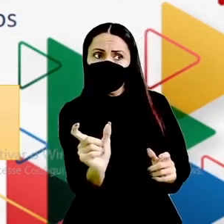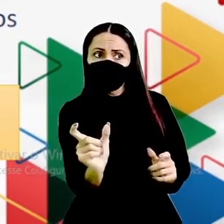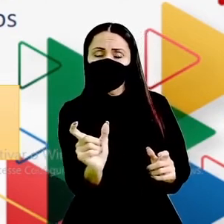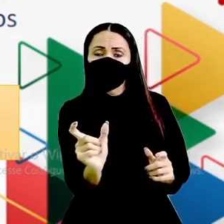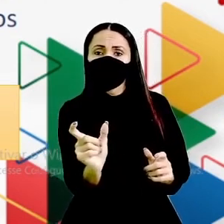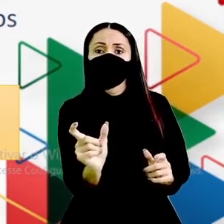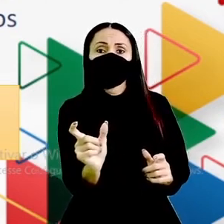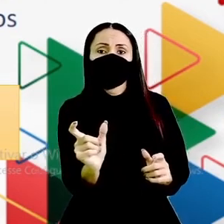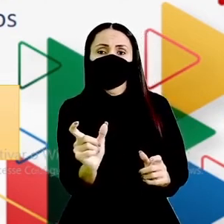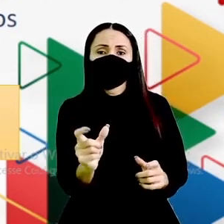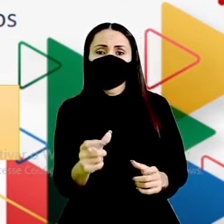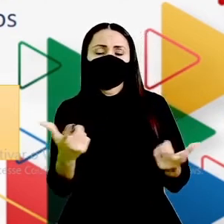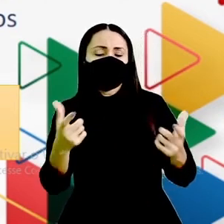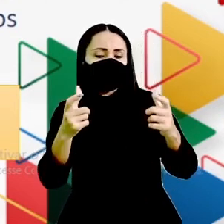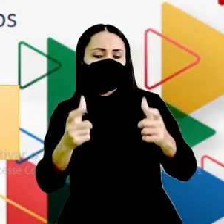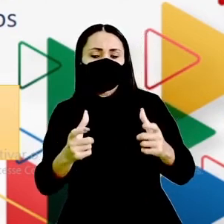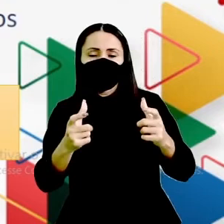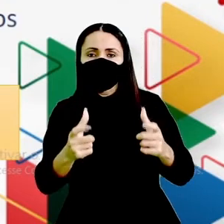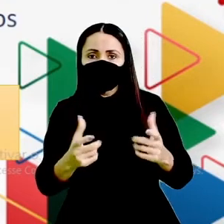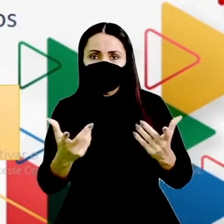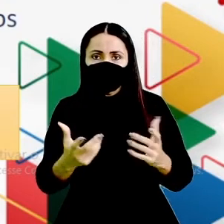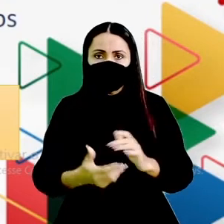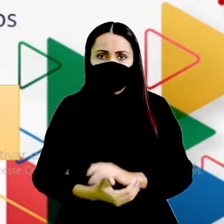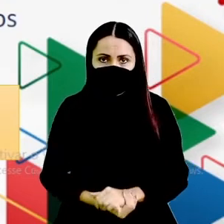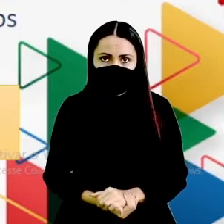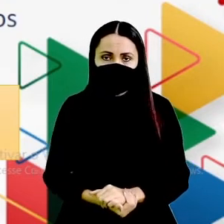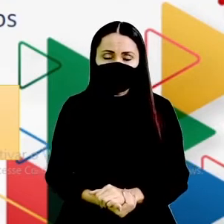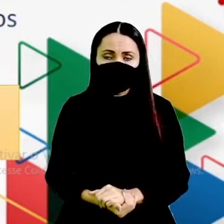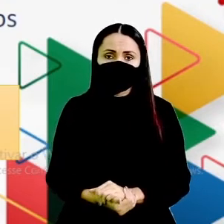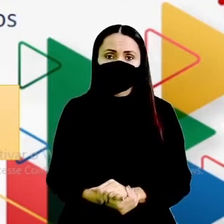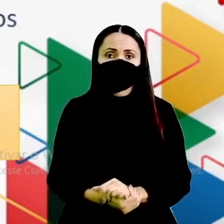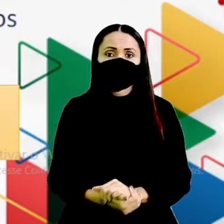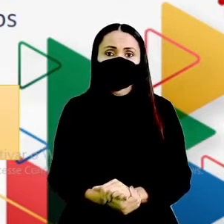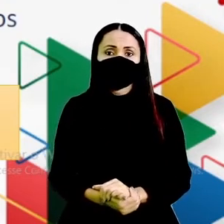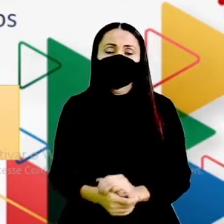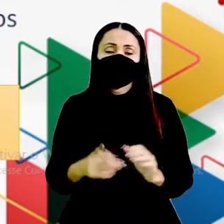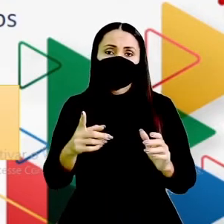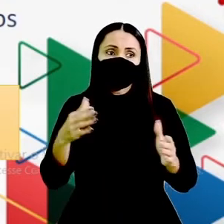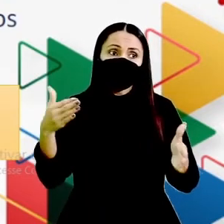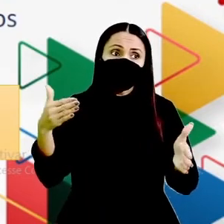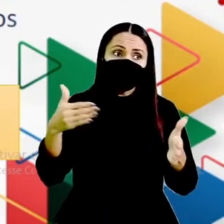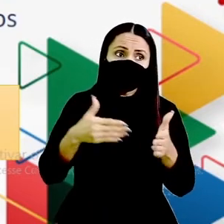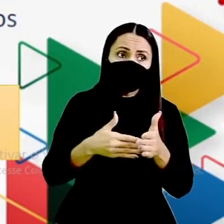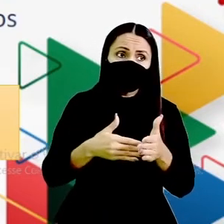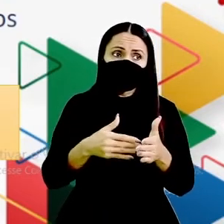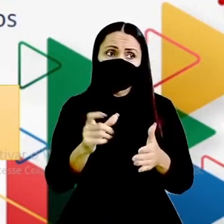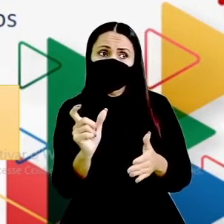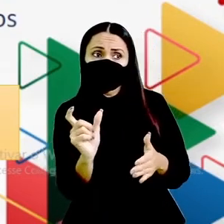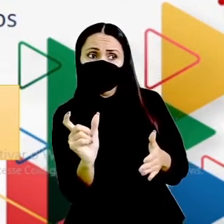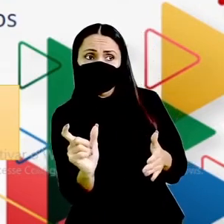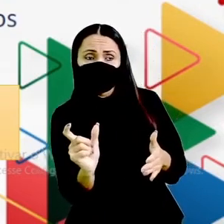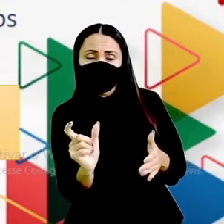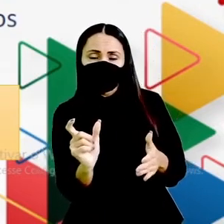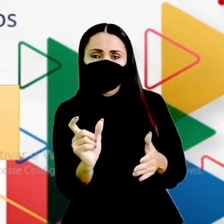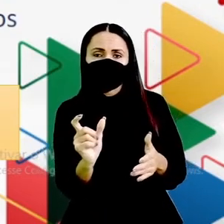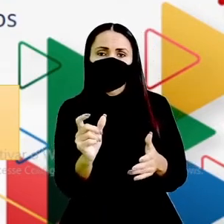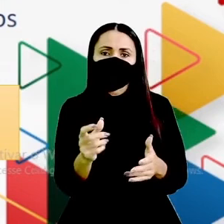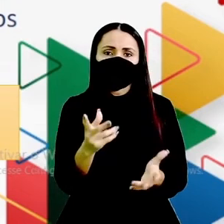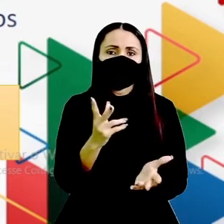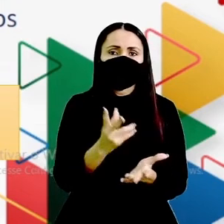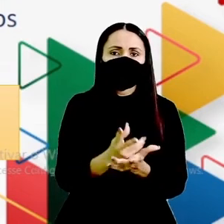ela está? No final, como ele disse, da esquerda para a direita é a última sílaba. Então, eu tenho as mesmas terminações